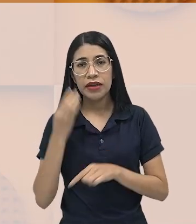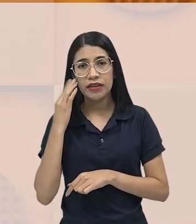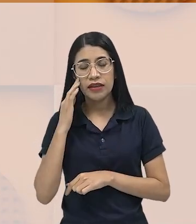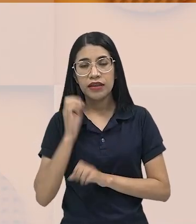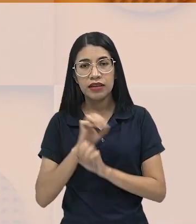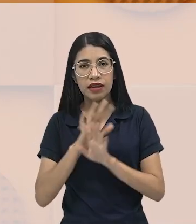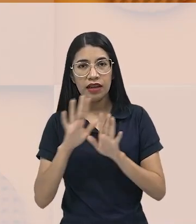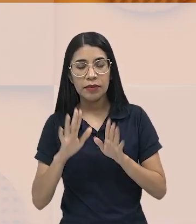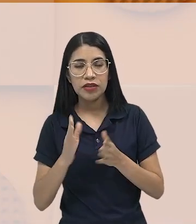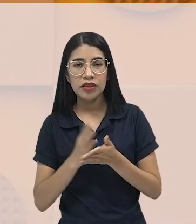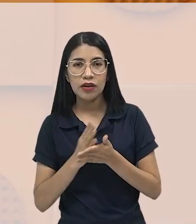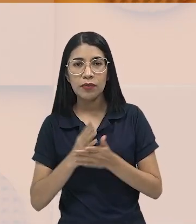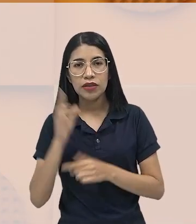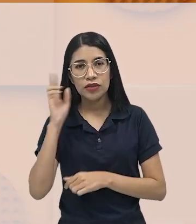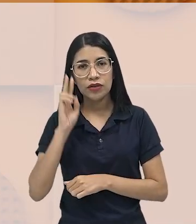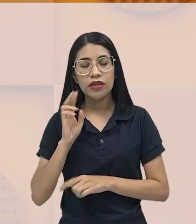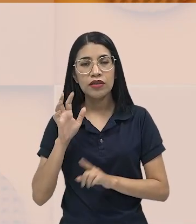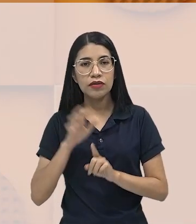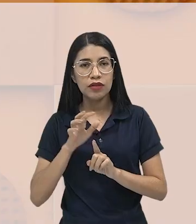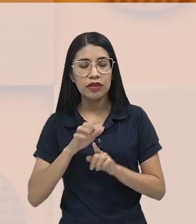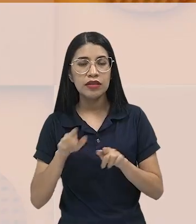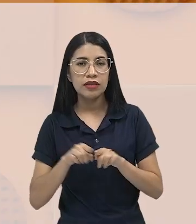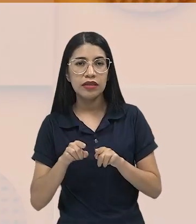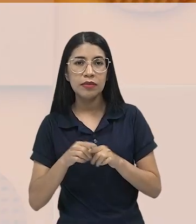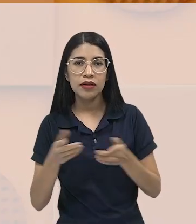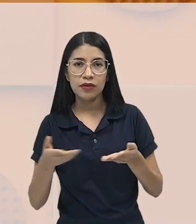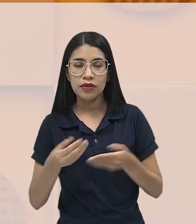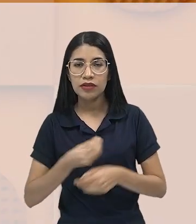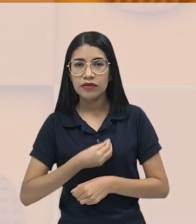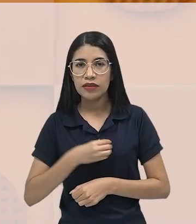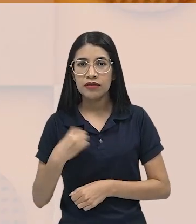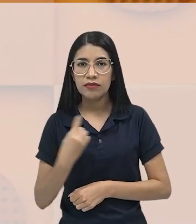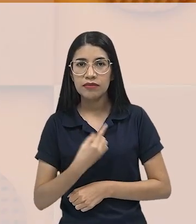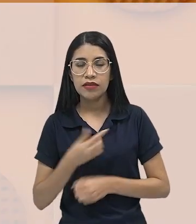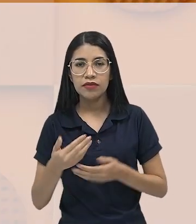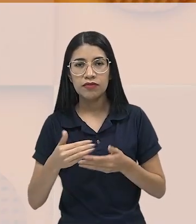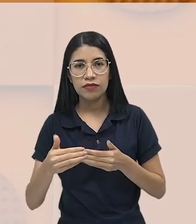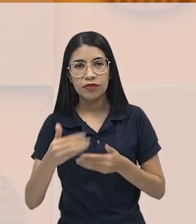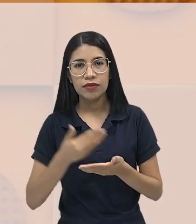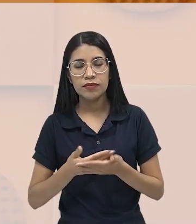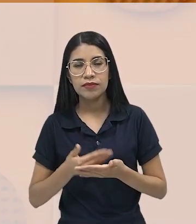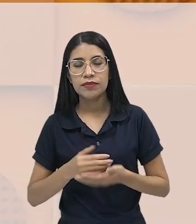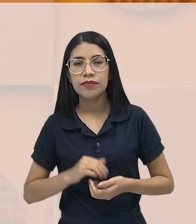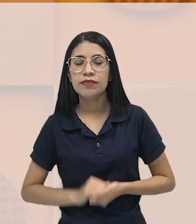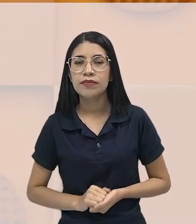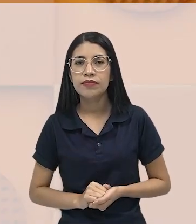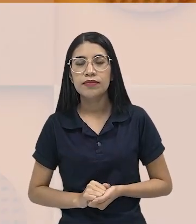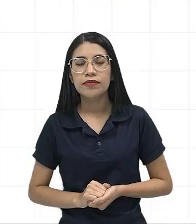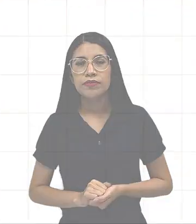que tem histórias que direta ou indiretamente vão nos afetar. Então, vamos à nossa aula de hoje.